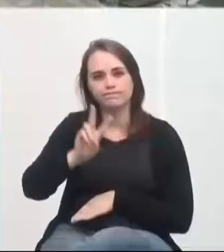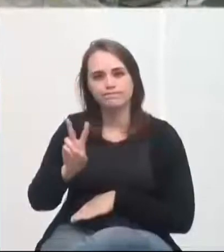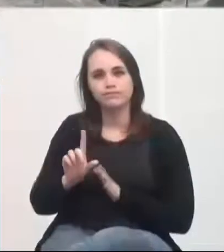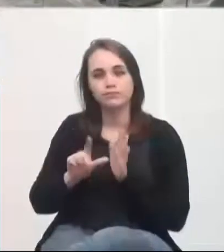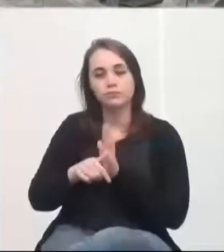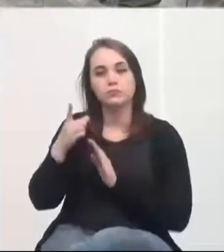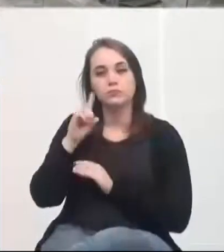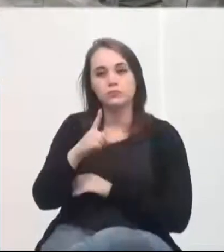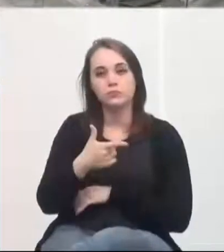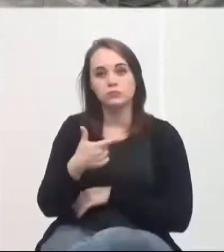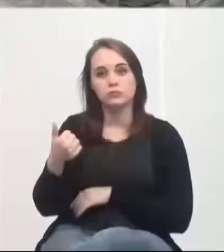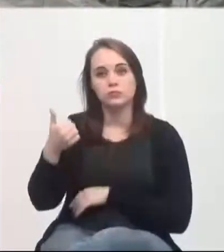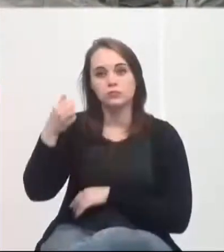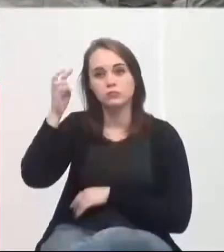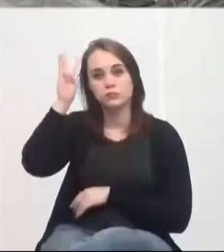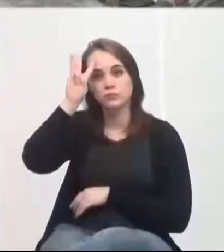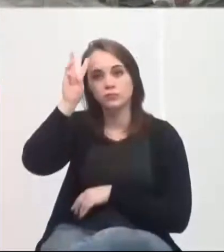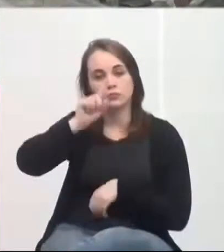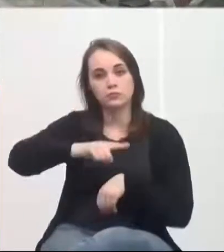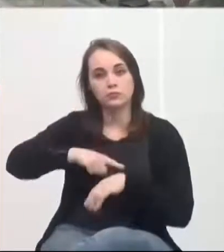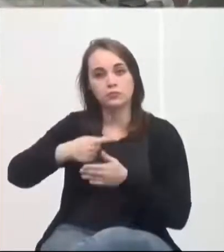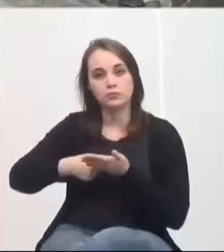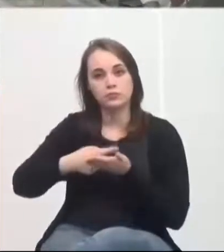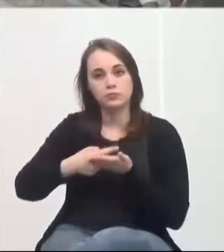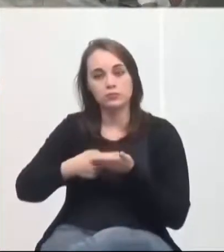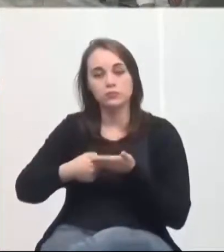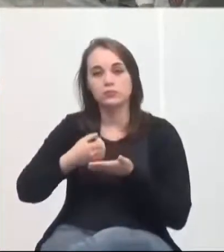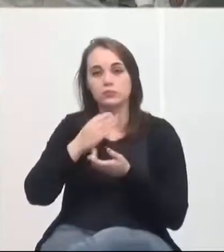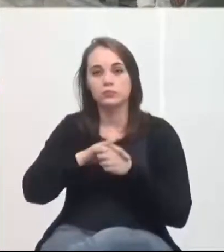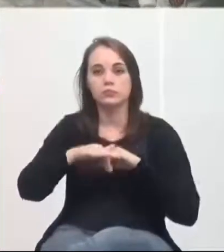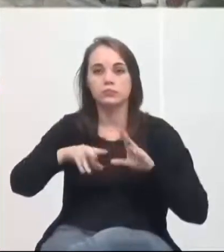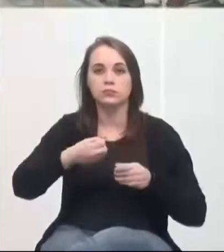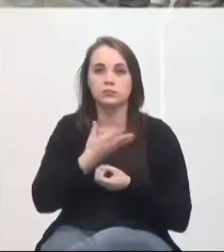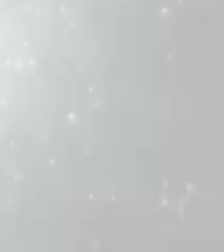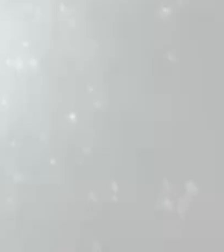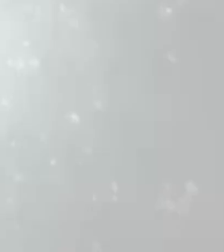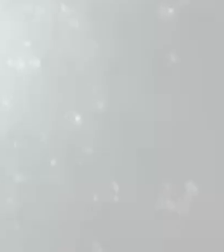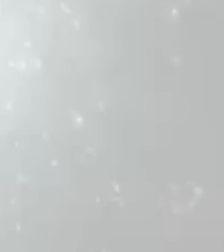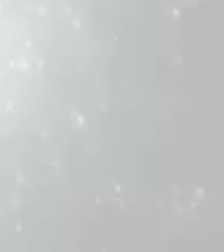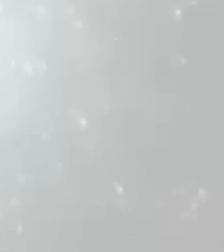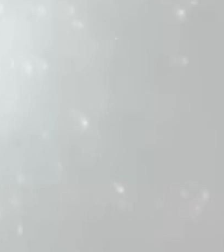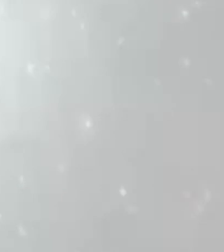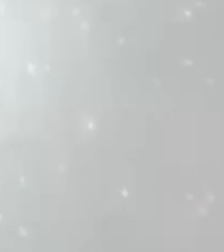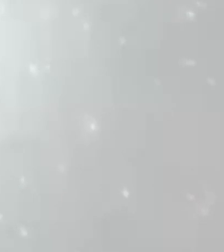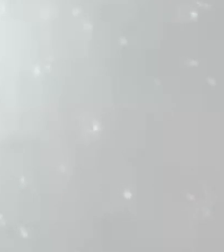no dia 21 de setembro, terça-feira, em horário regimental. Uma boa noite e uma boa semana a todos. Boa noite.